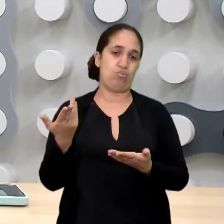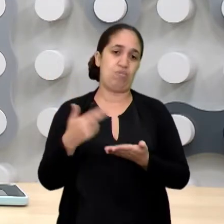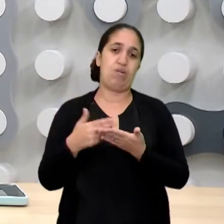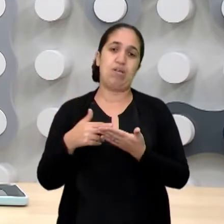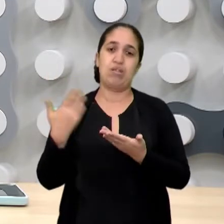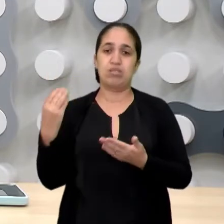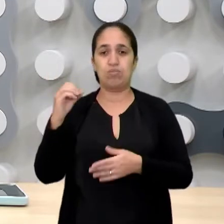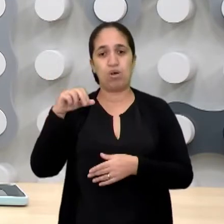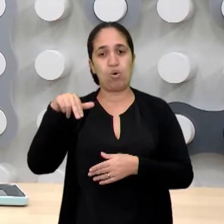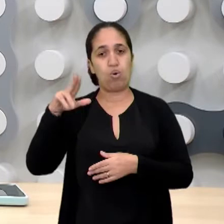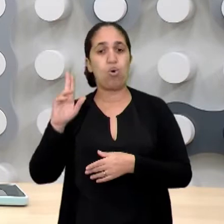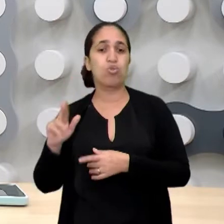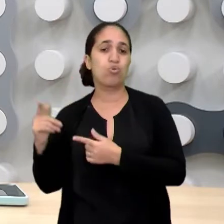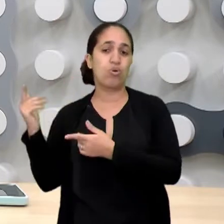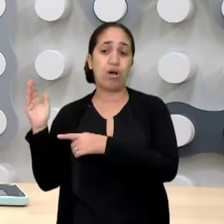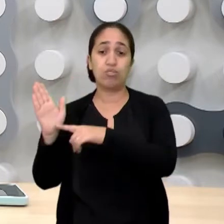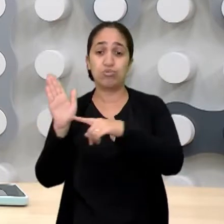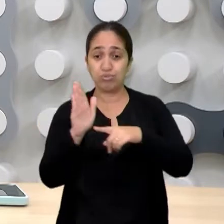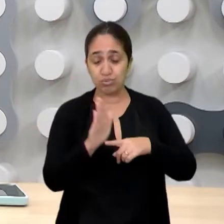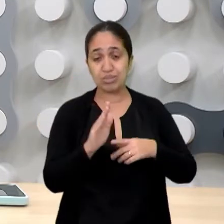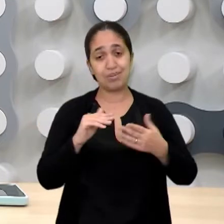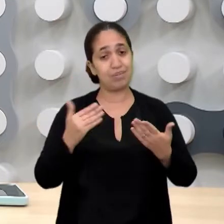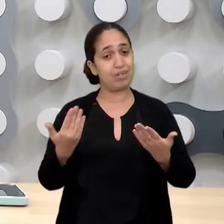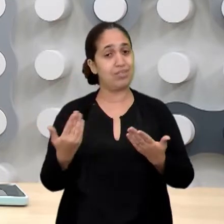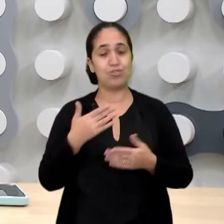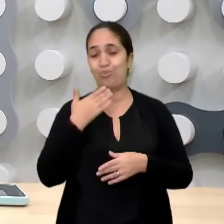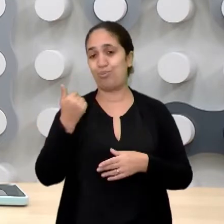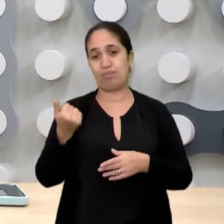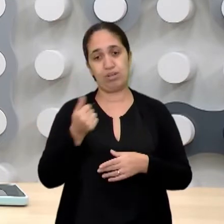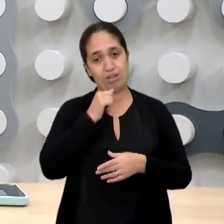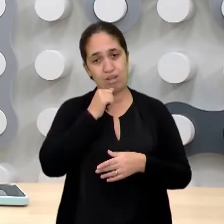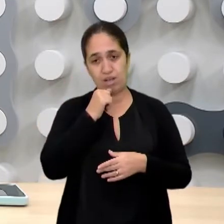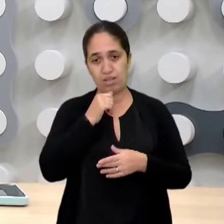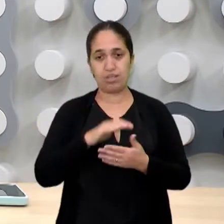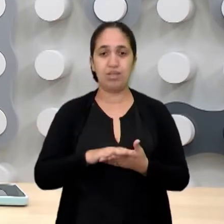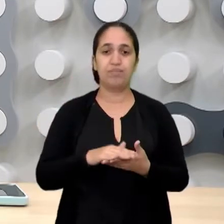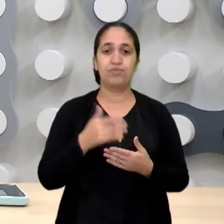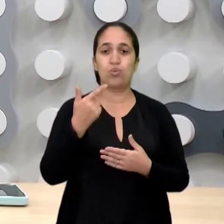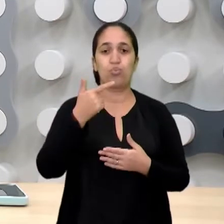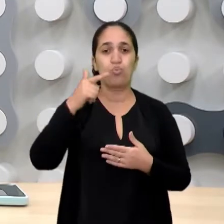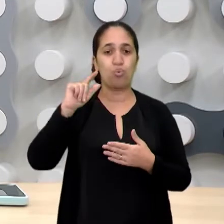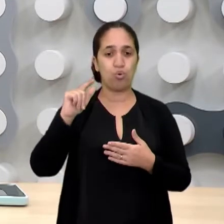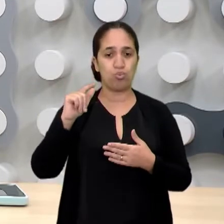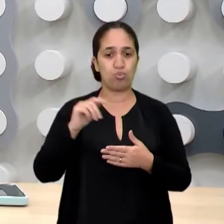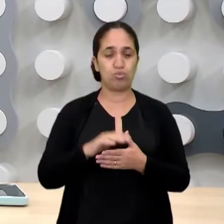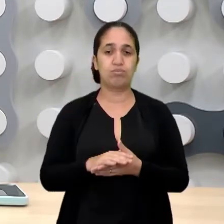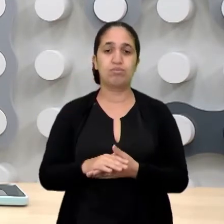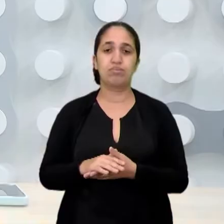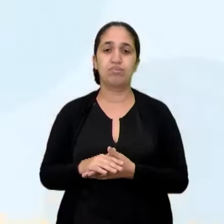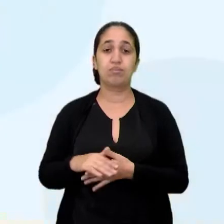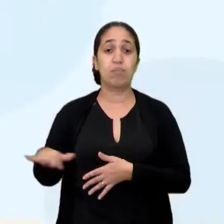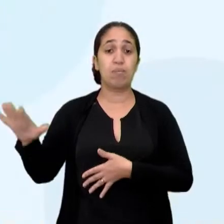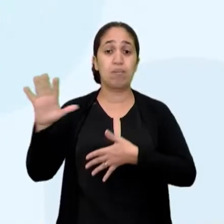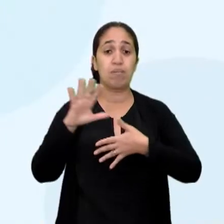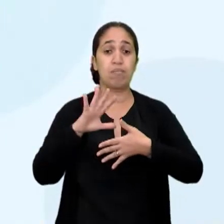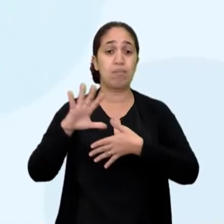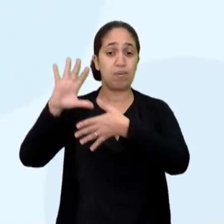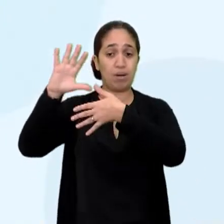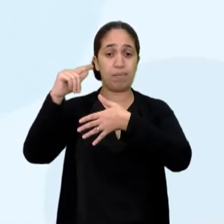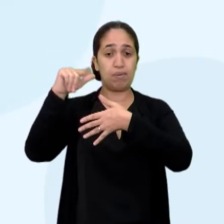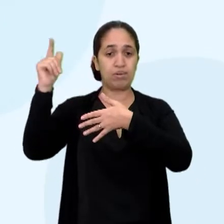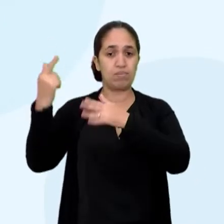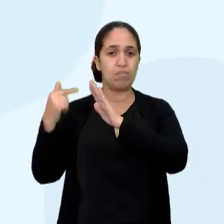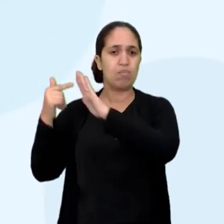aí da Organização das Nações Unidas. Vamos lá para um outro mapa que aí mostra a intensidade